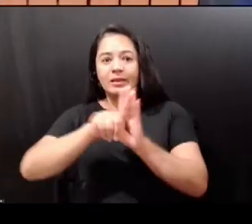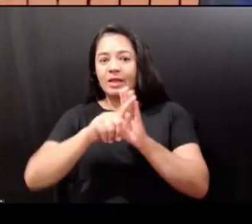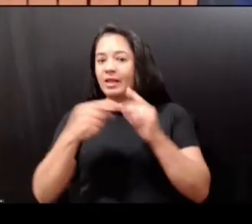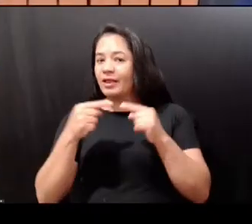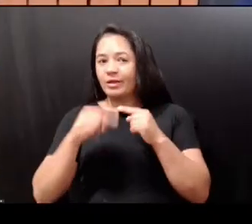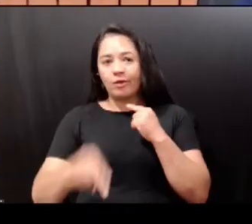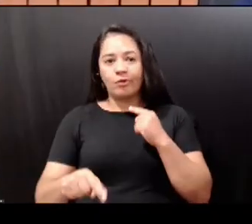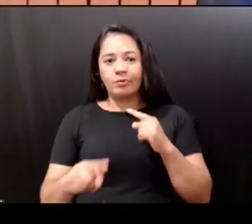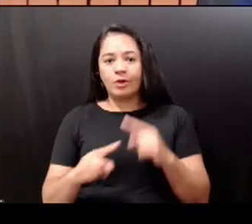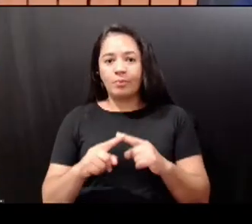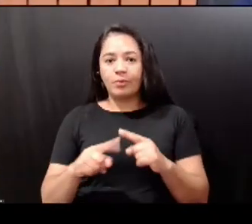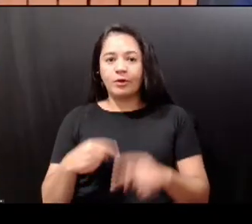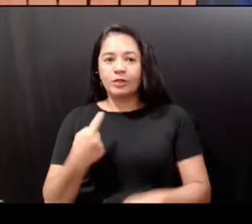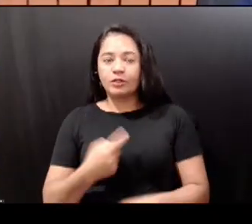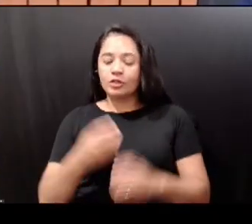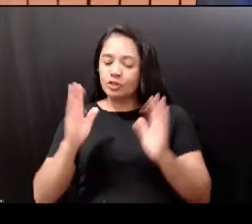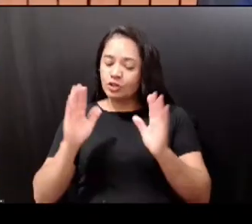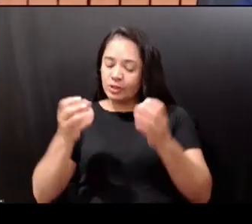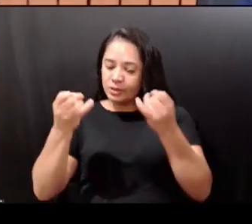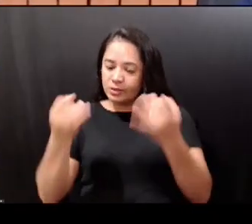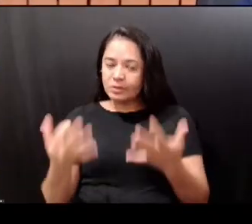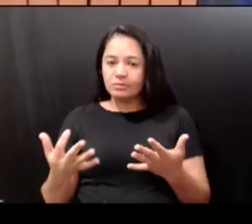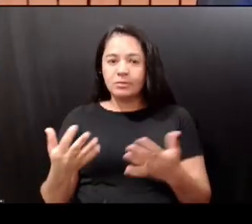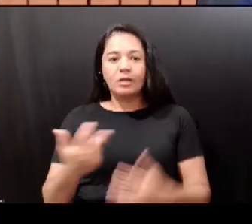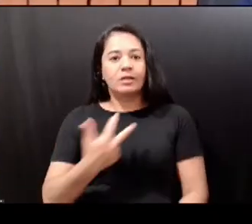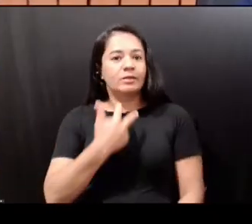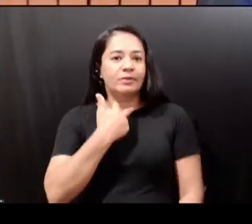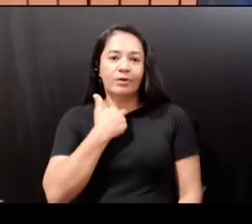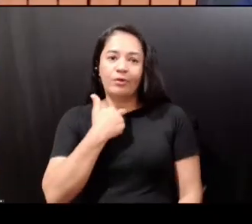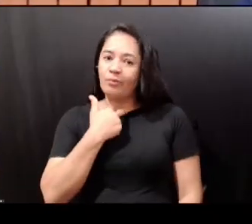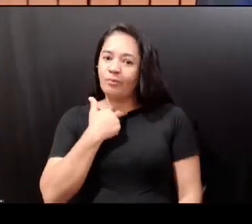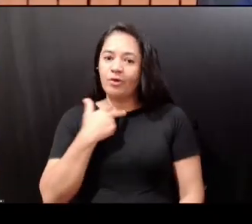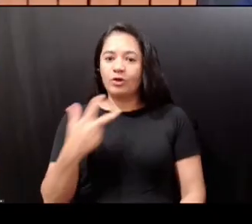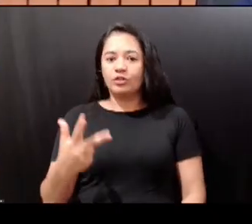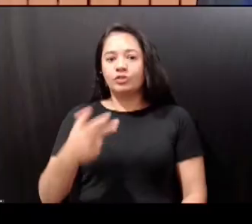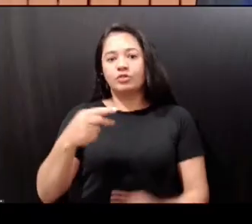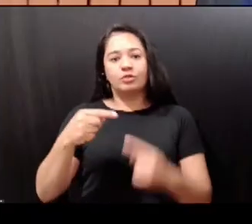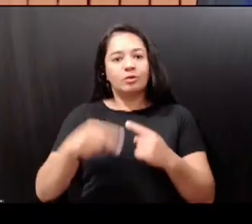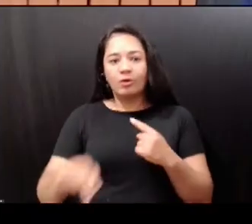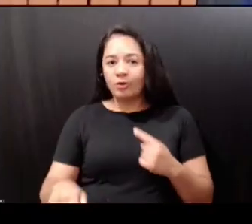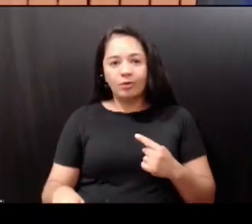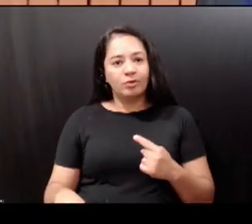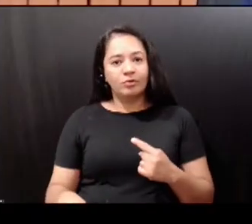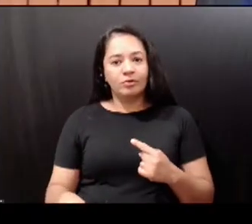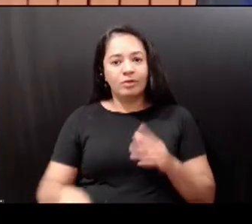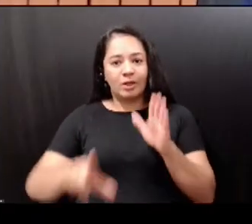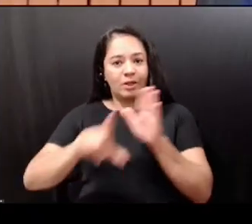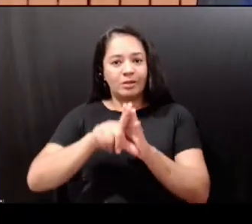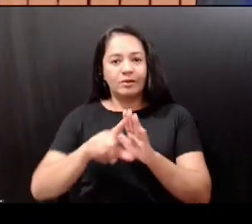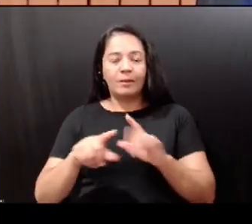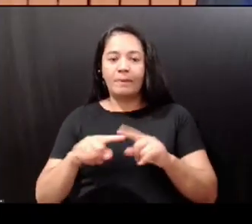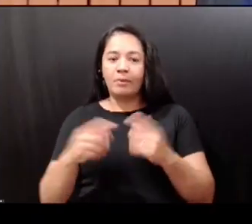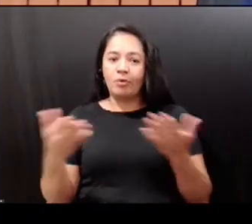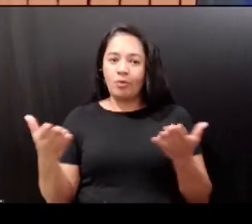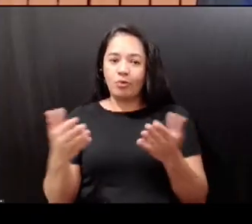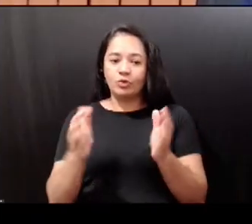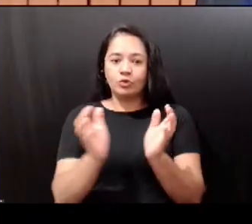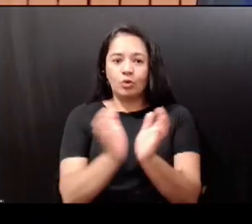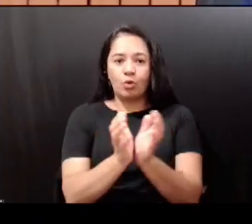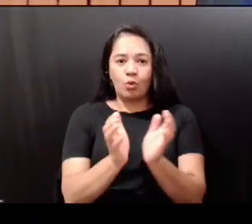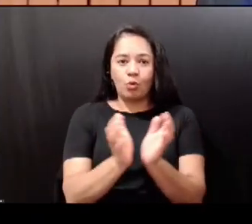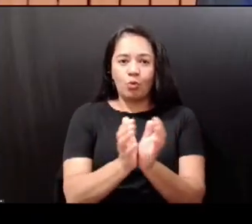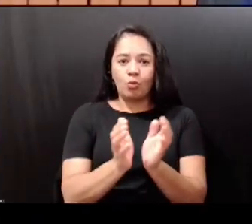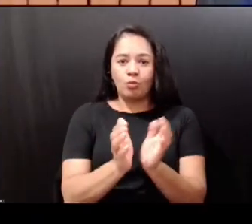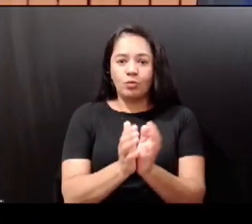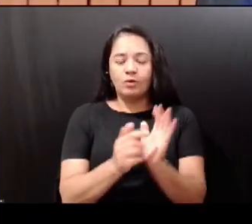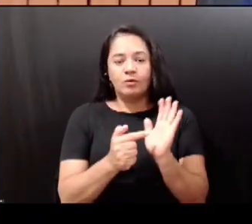fala de que não pode interromper esse tipo de serviço. Mas hoje essa comissão vai apresentar uma